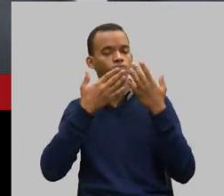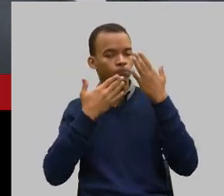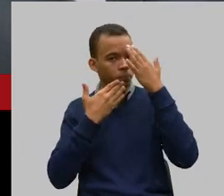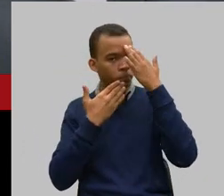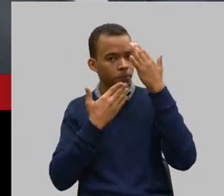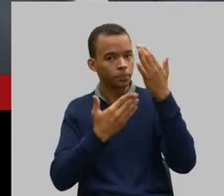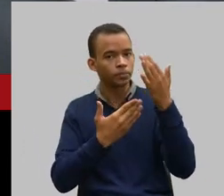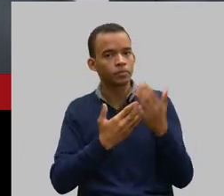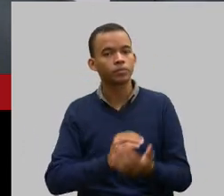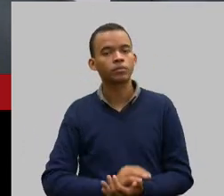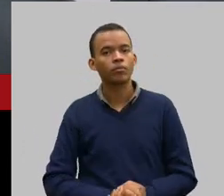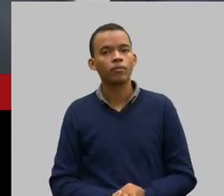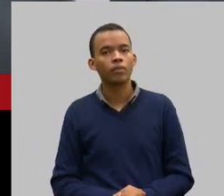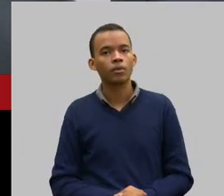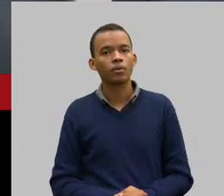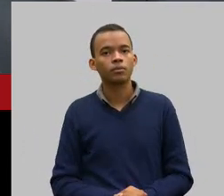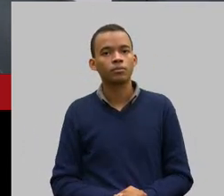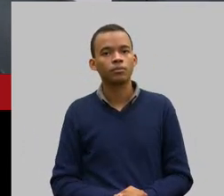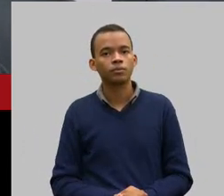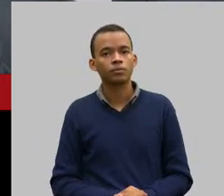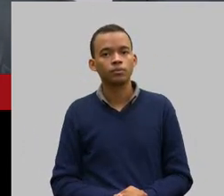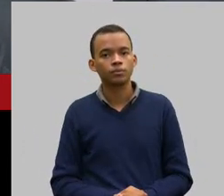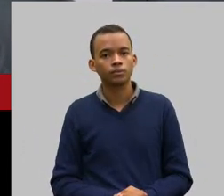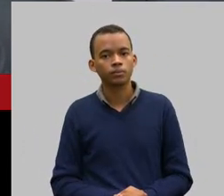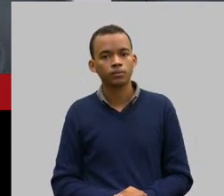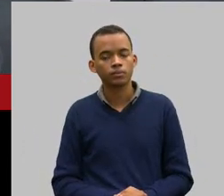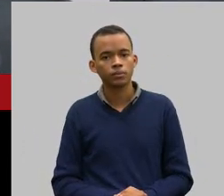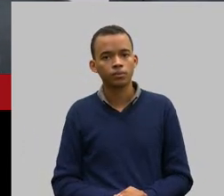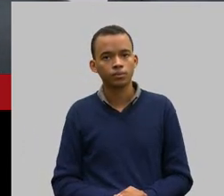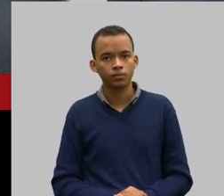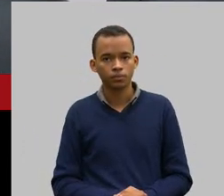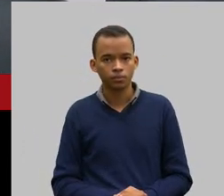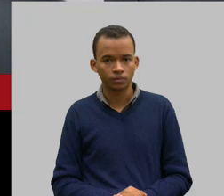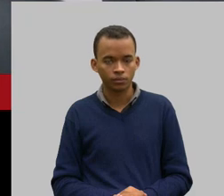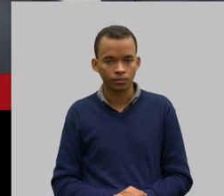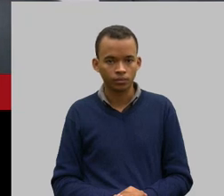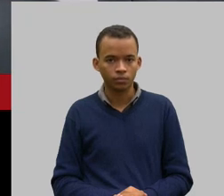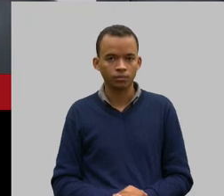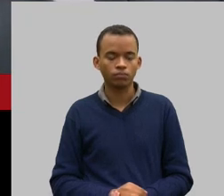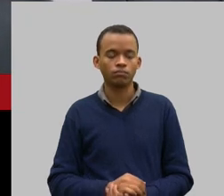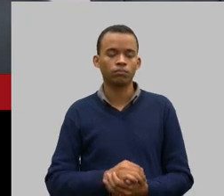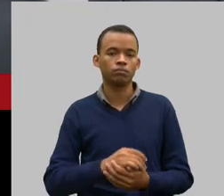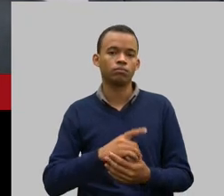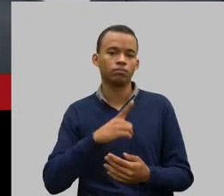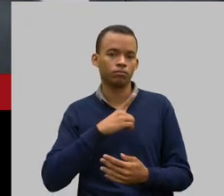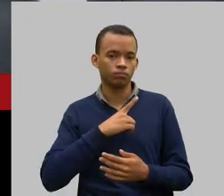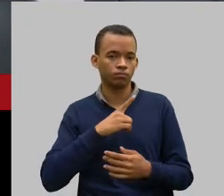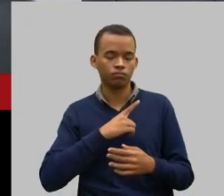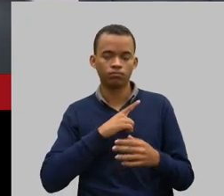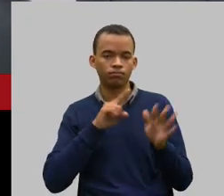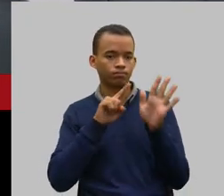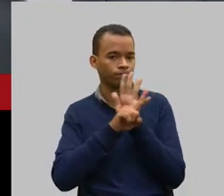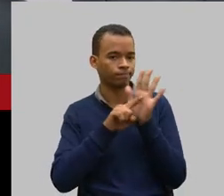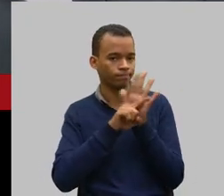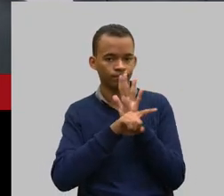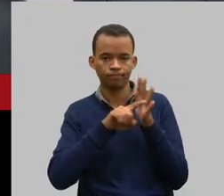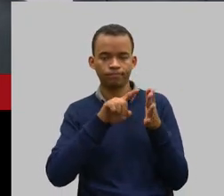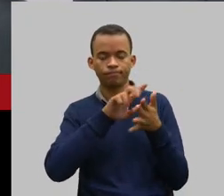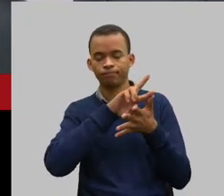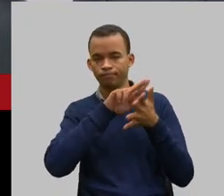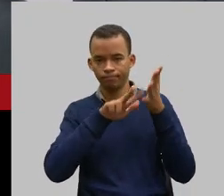eh nós temos aqui eh Várias Vários questionamentos primeira é né